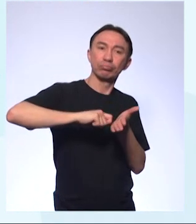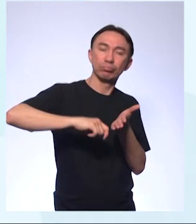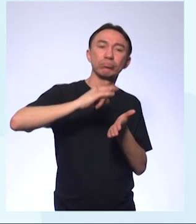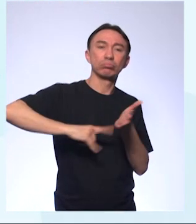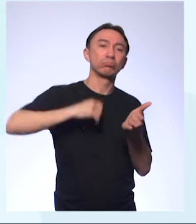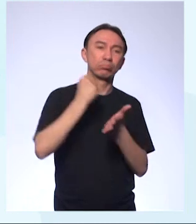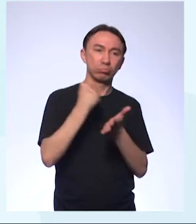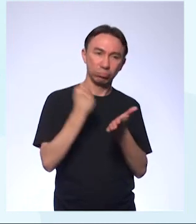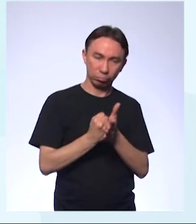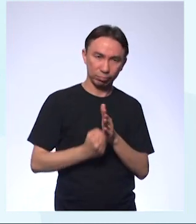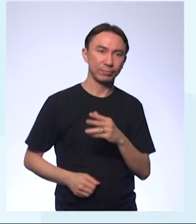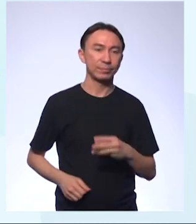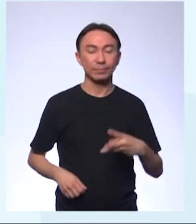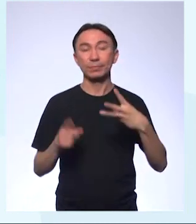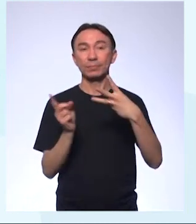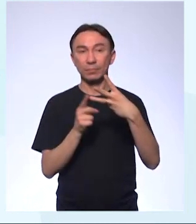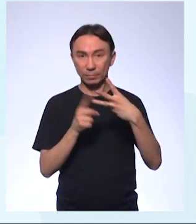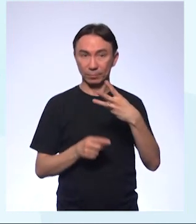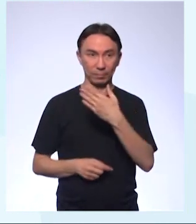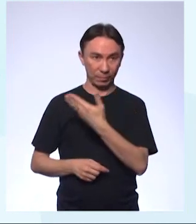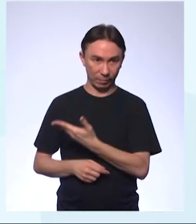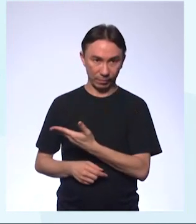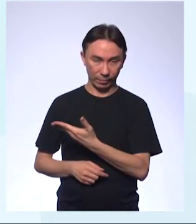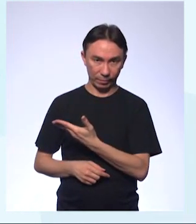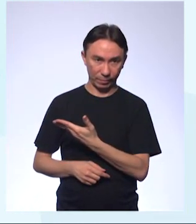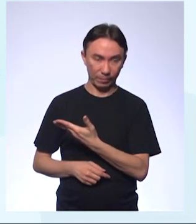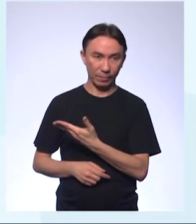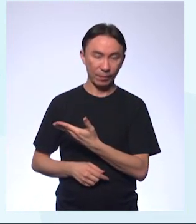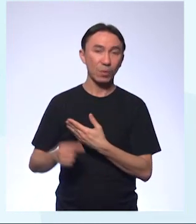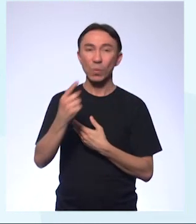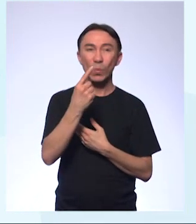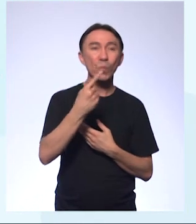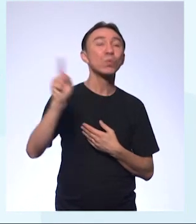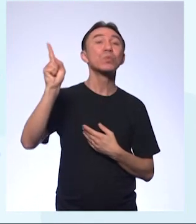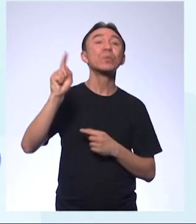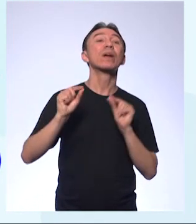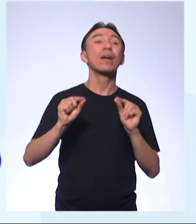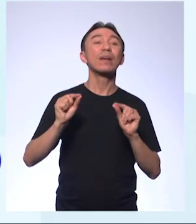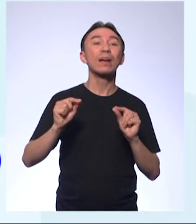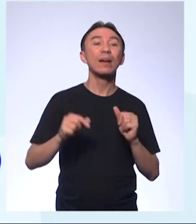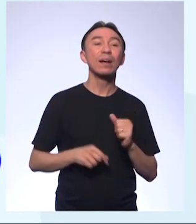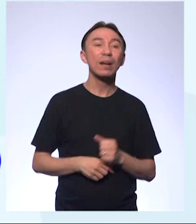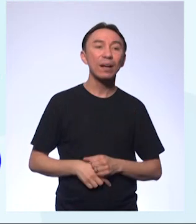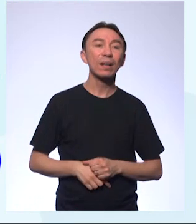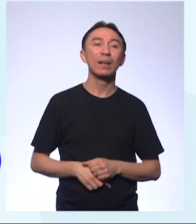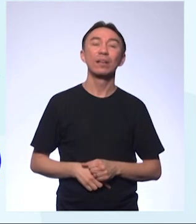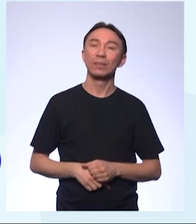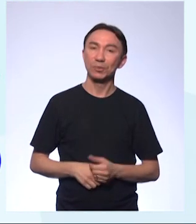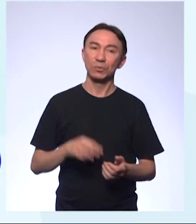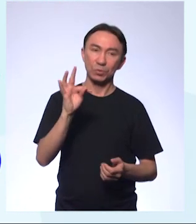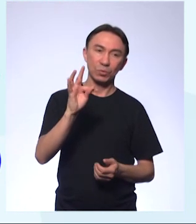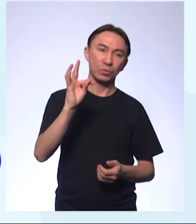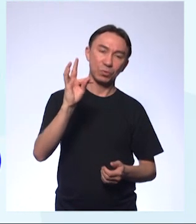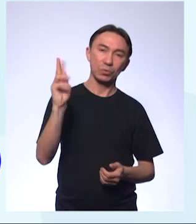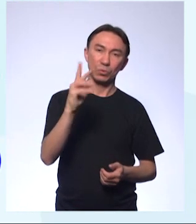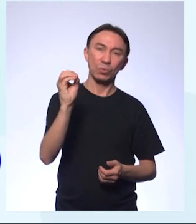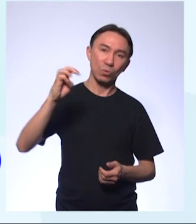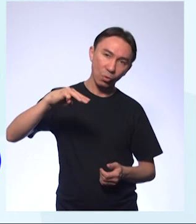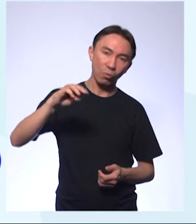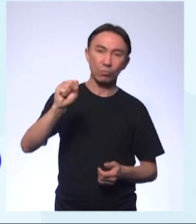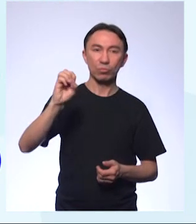Próximo. Temos aqui o Dalton, que foi o primeiro, né, que teve as ideias